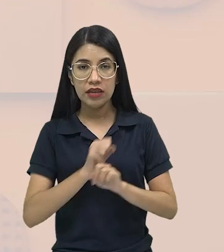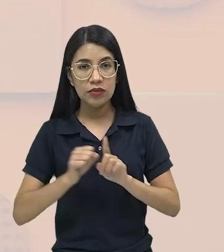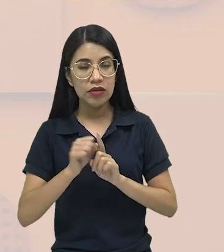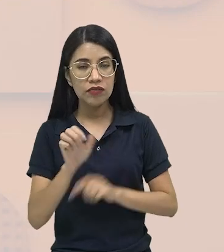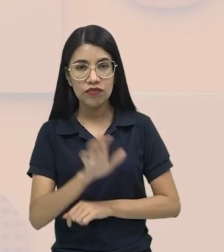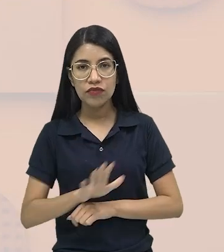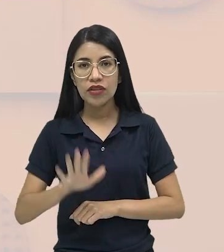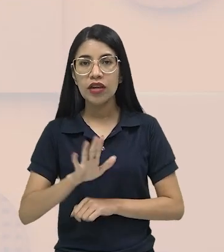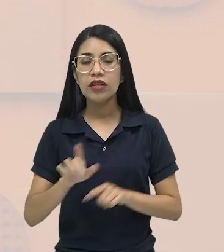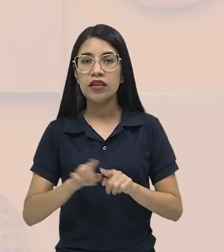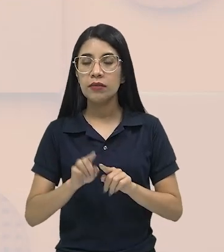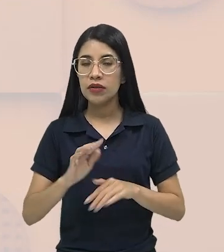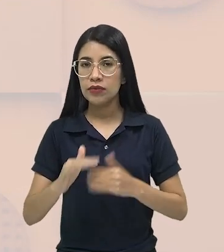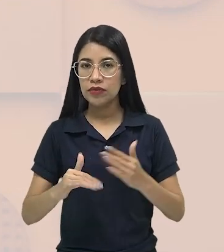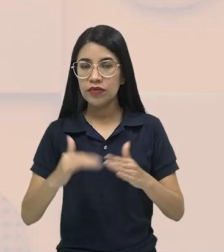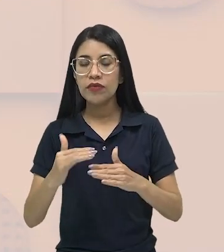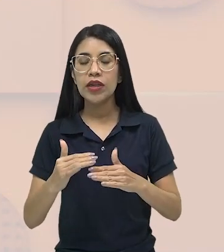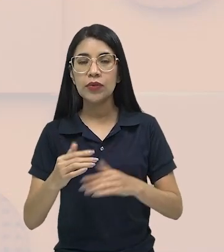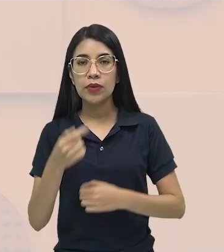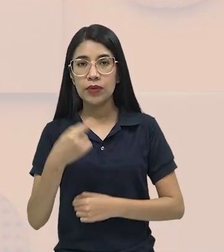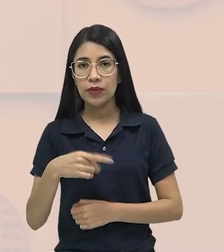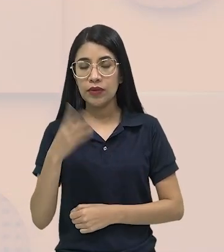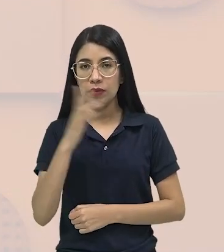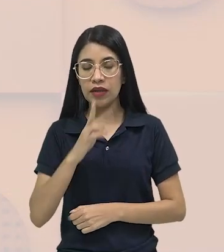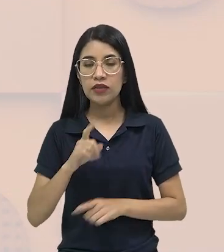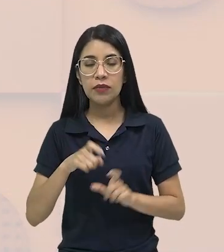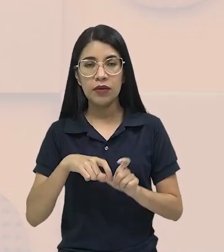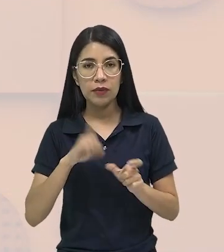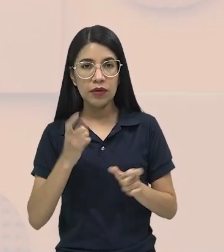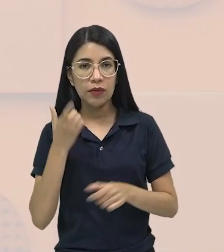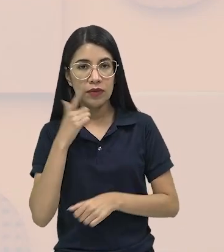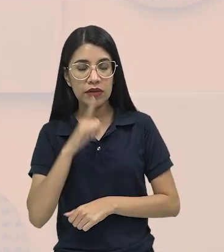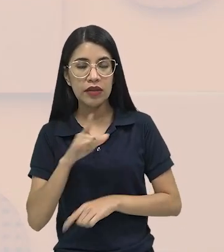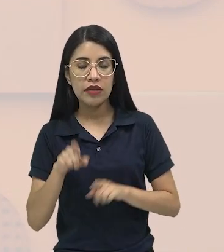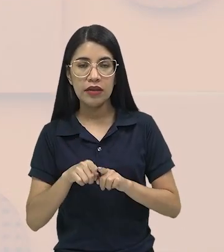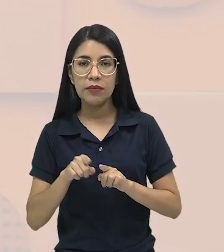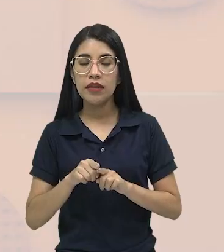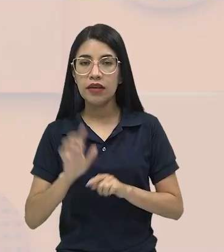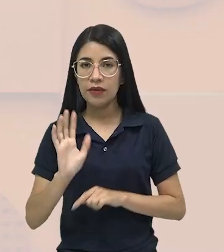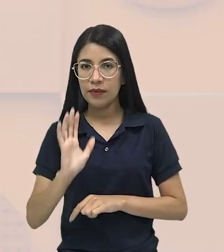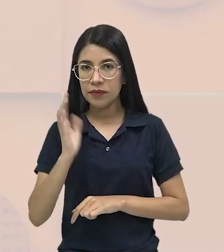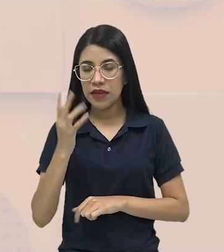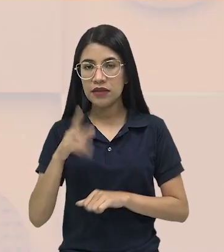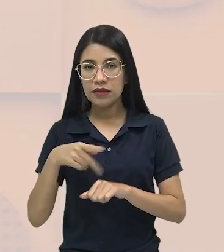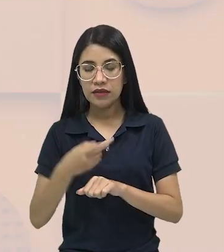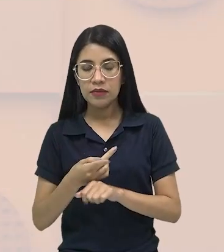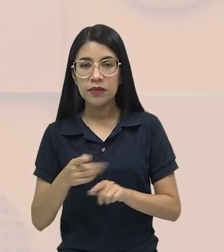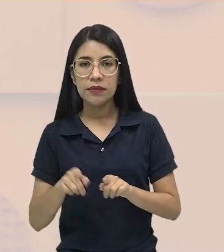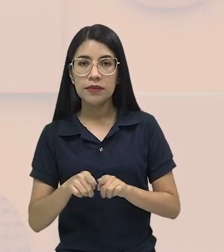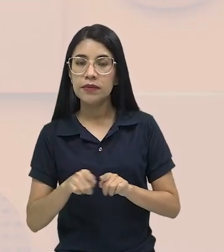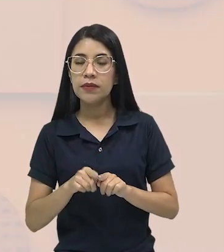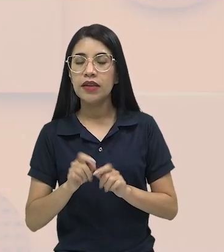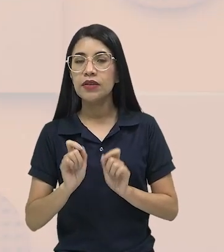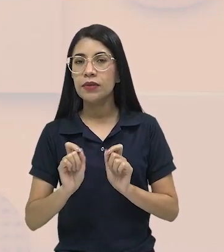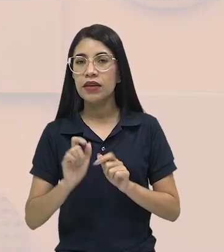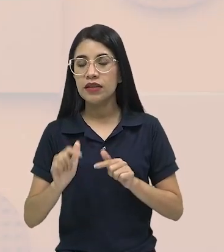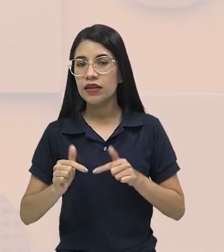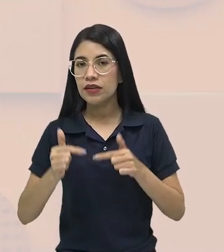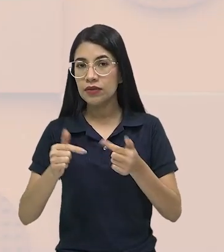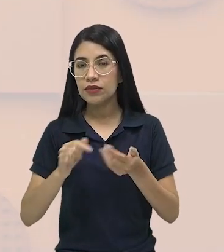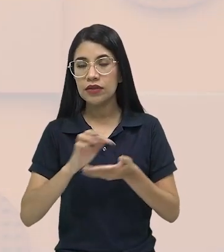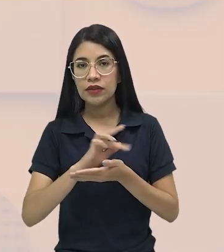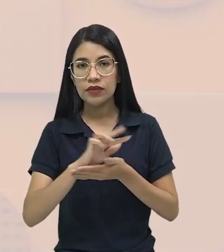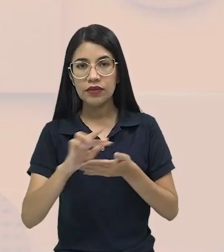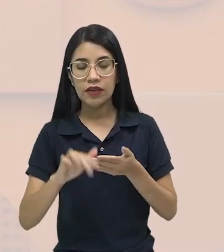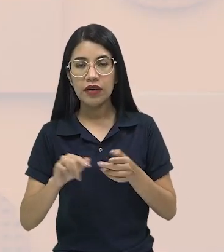não só no nosso desenvolvimento, né, em prol de uma independência, que é o que vai acabar acontecendo, mas nessas ações